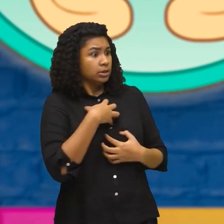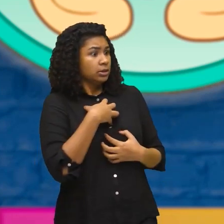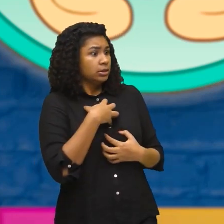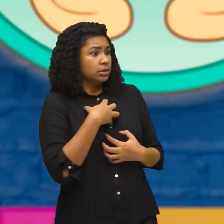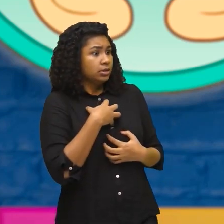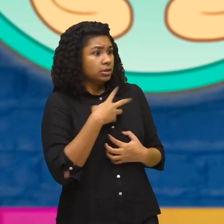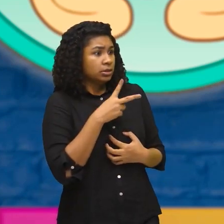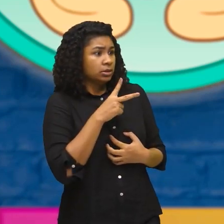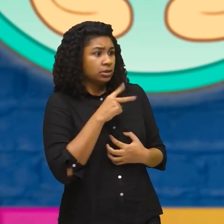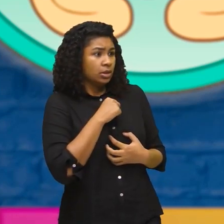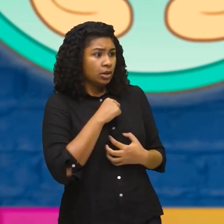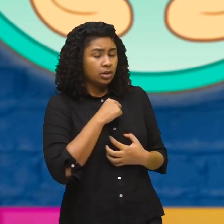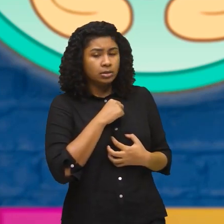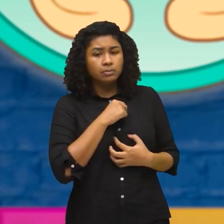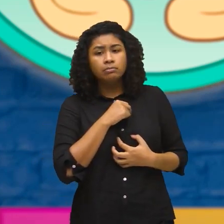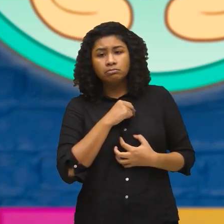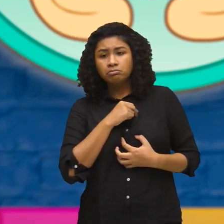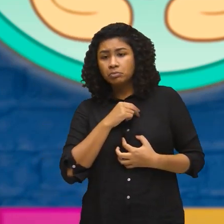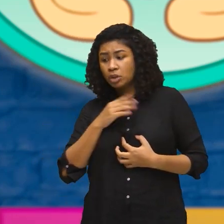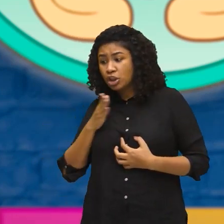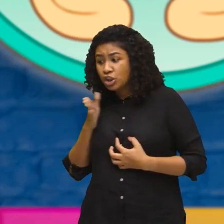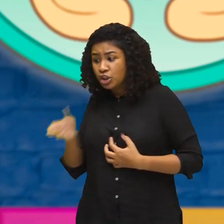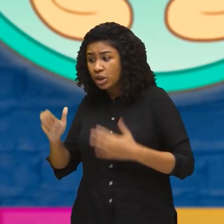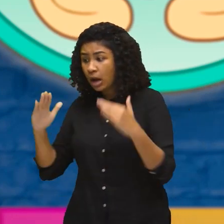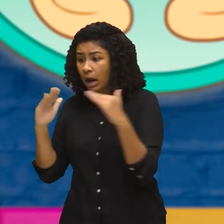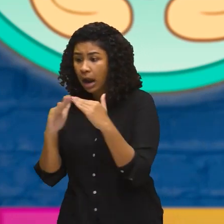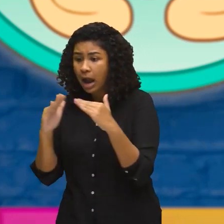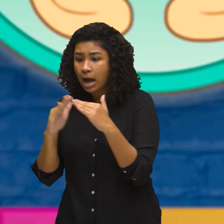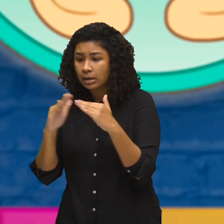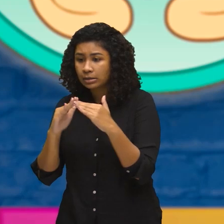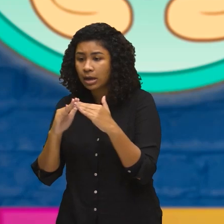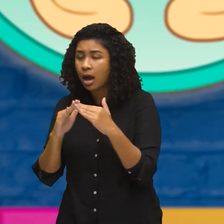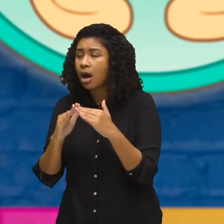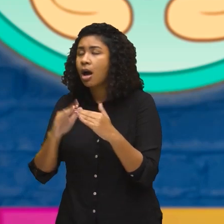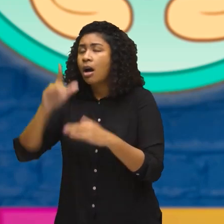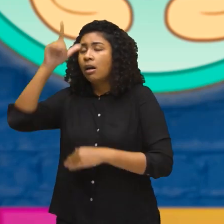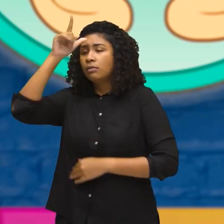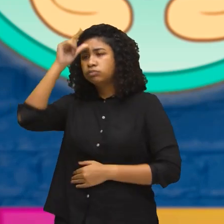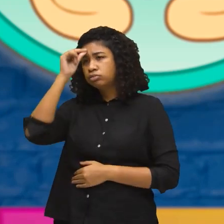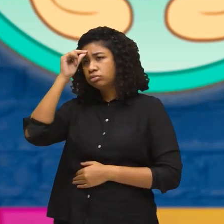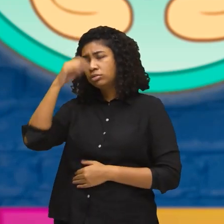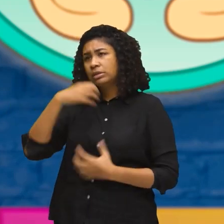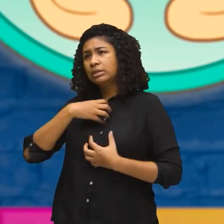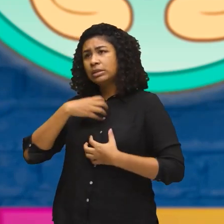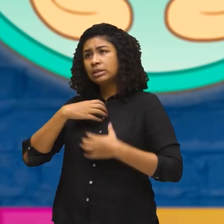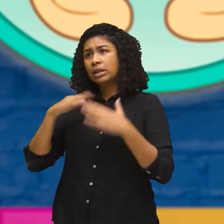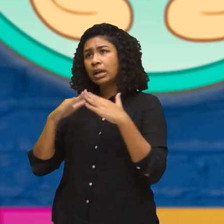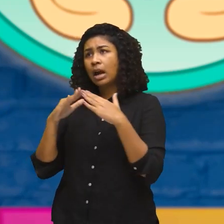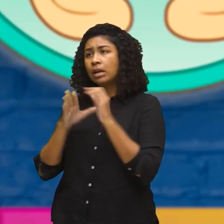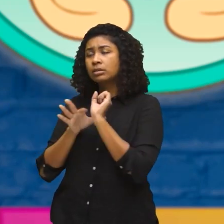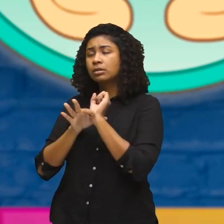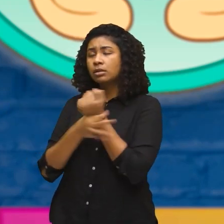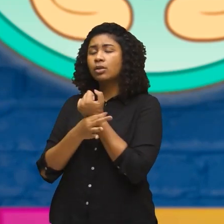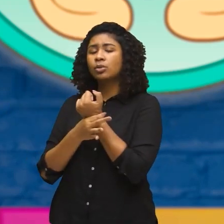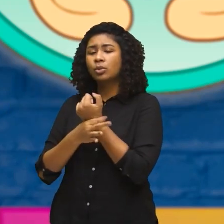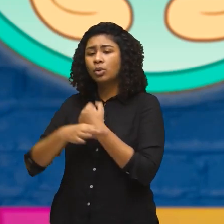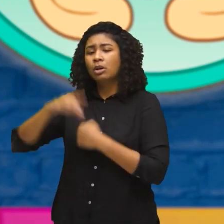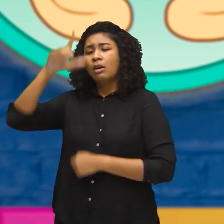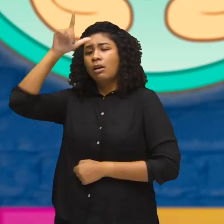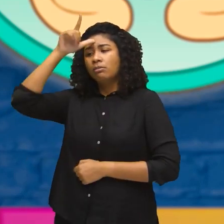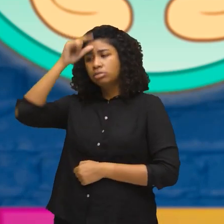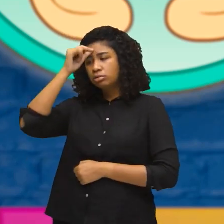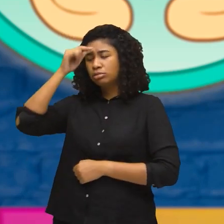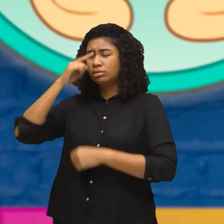sente aliviada e começa a chorar. É como se, pronto, aqui em casa estou segura. Só que na escola, ela visualiza como um